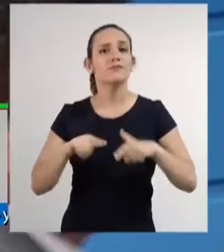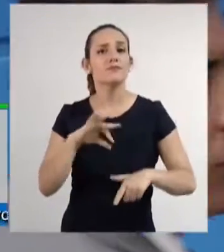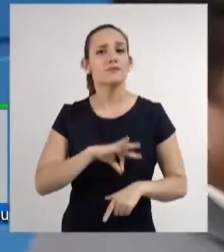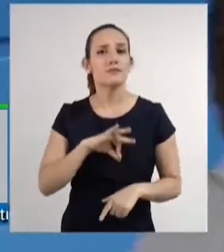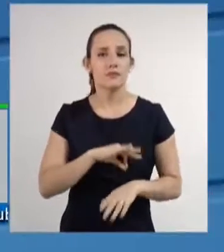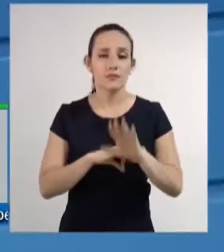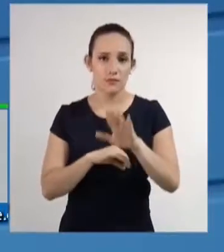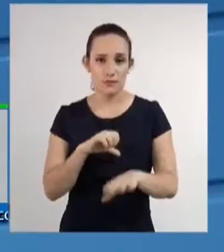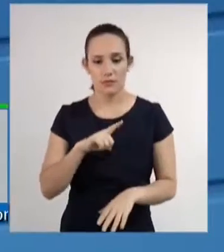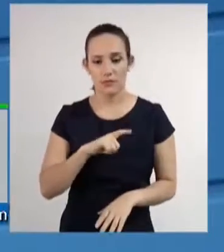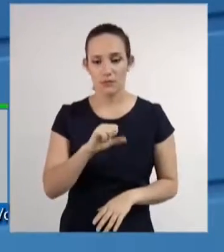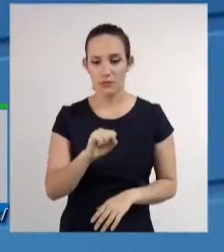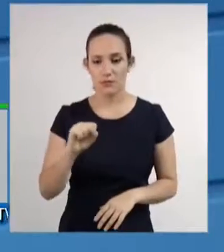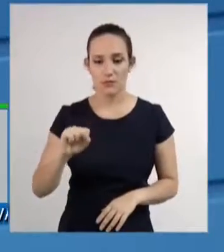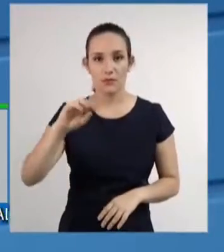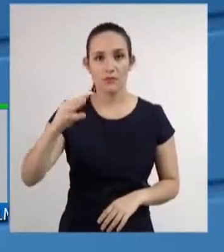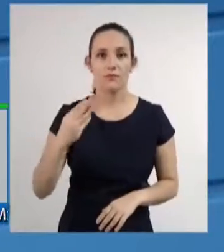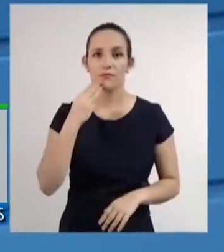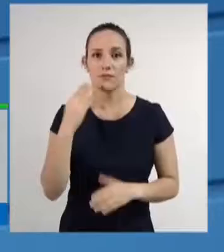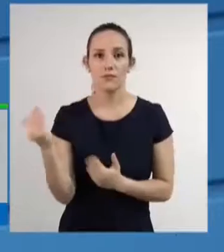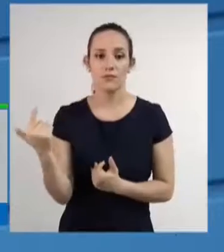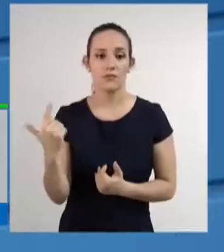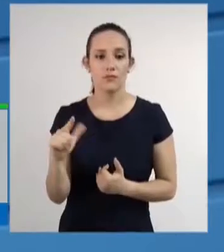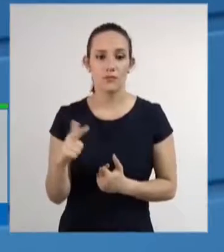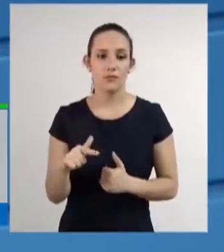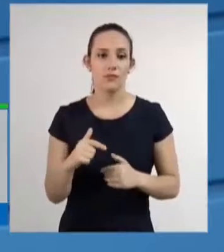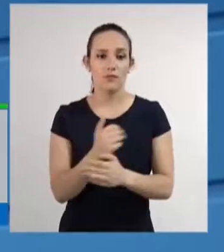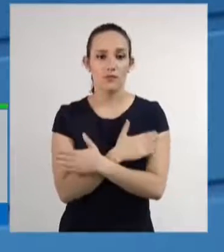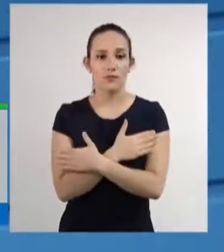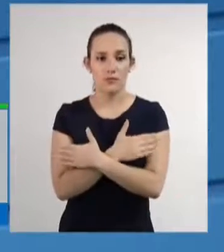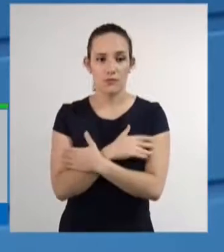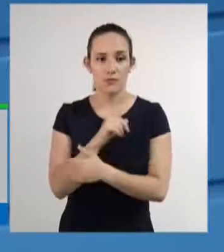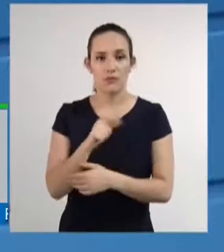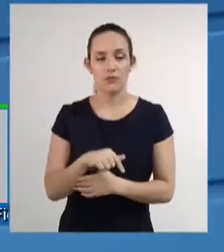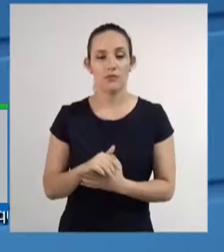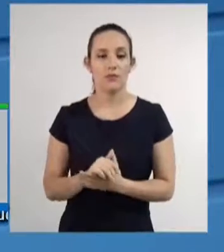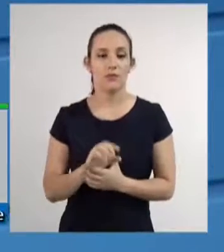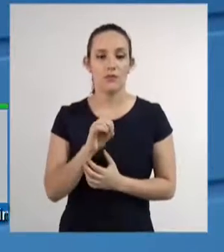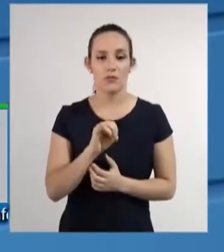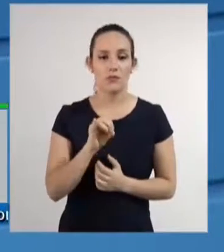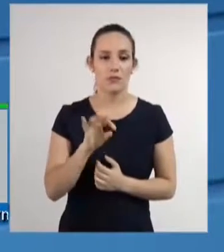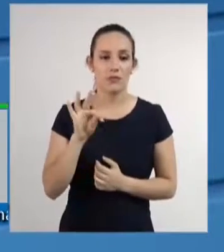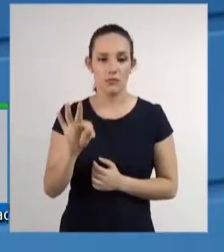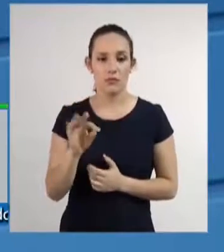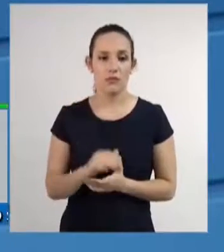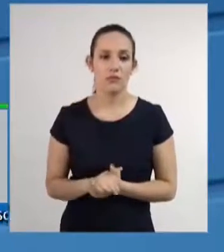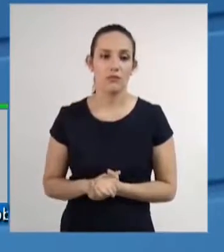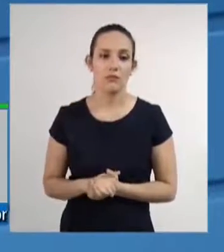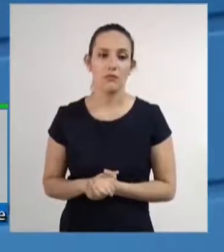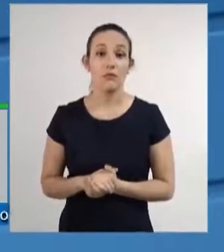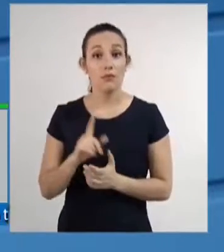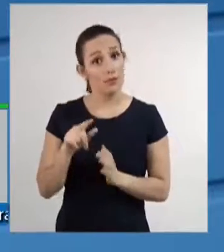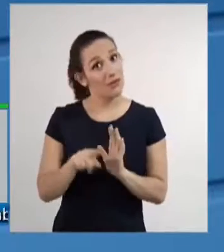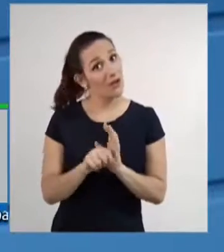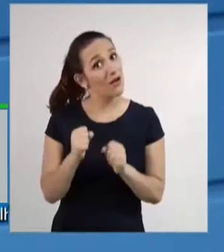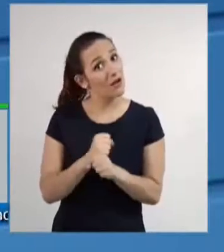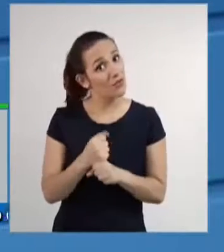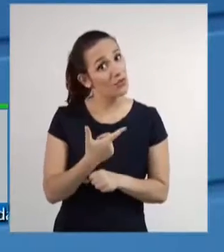88 milhões de jovens sem empregos no mundo, segundo a OIT. Isso são dados de